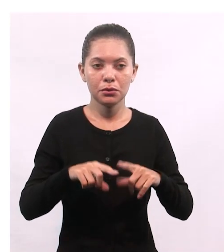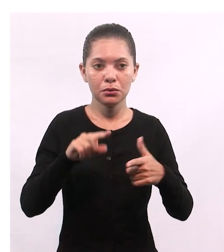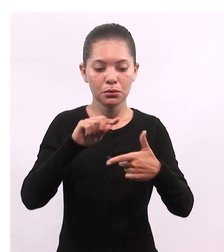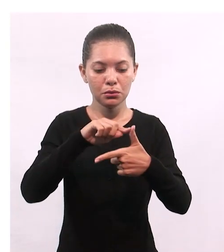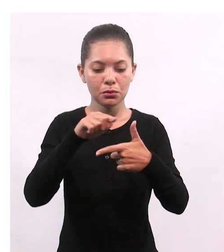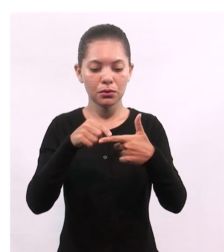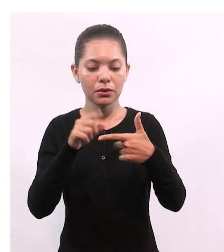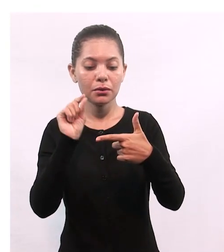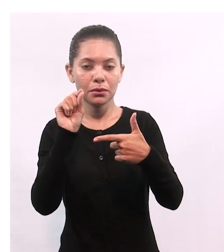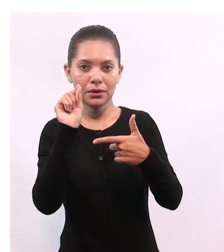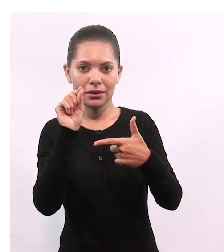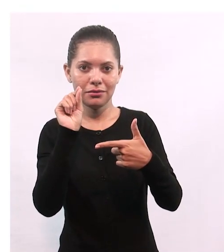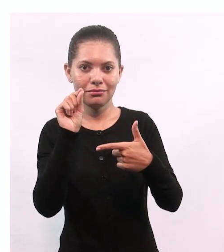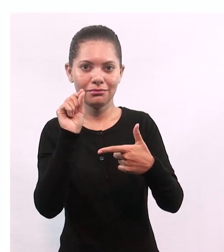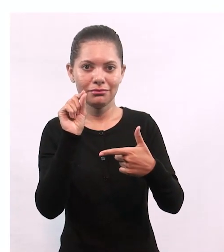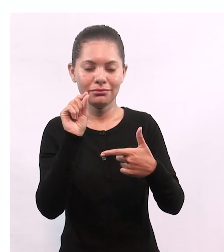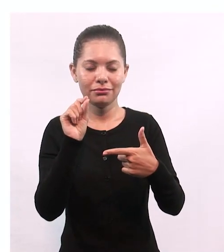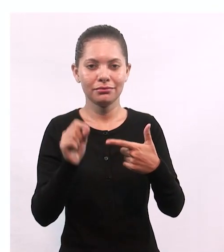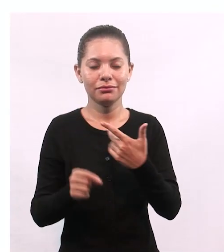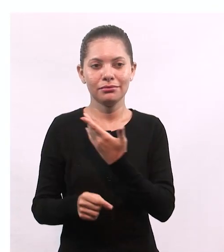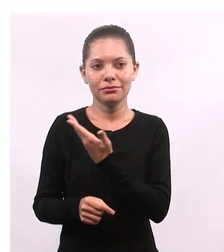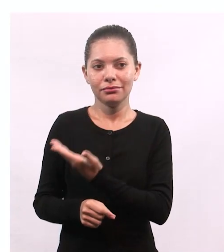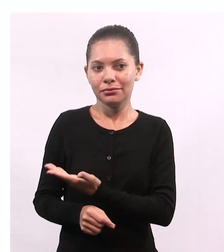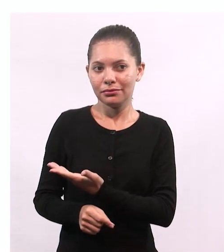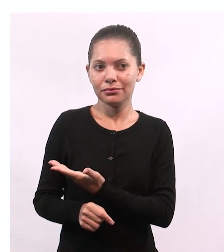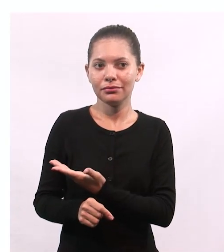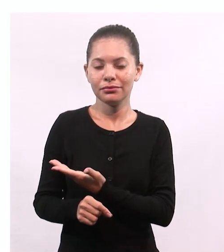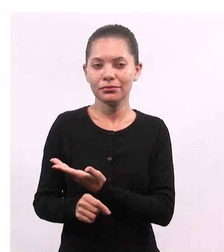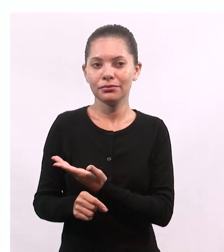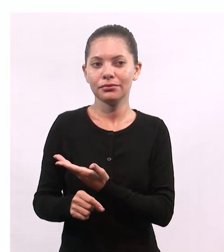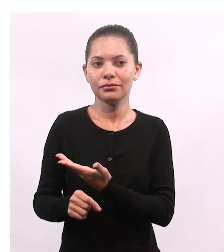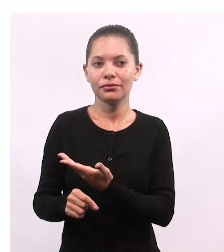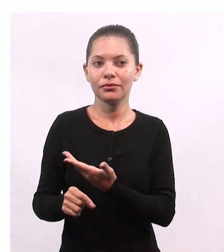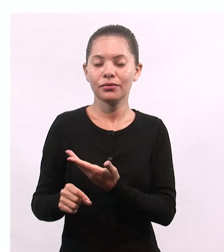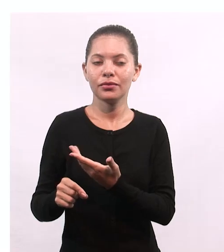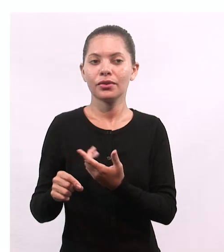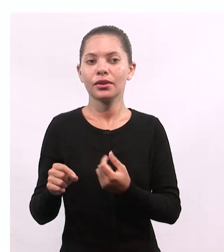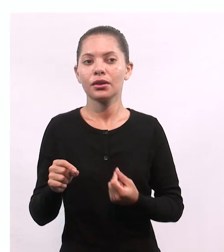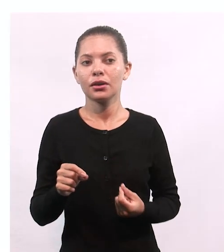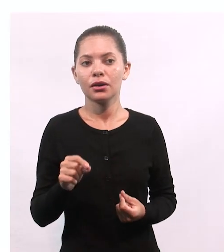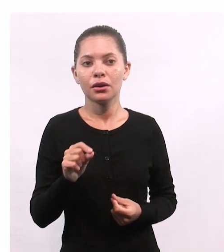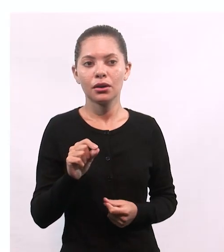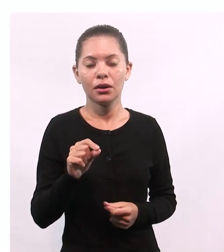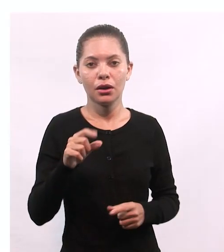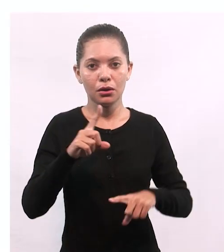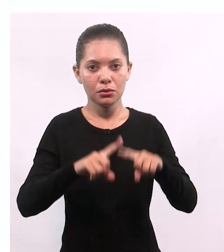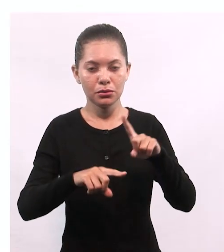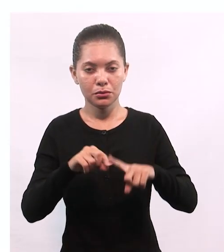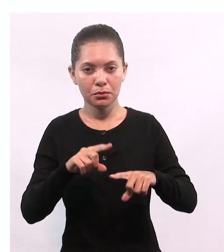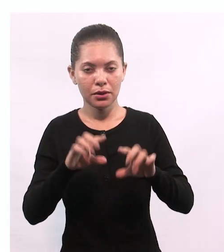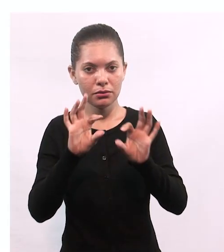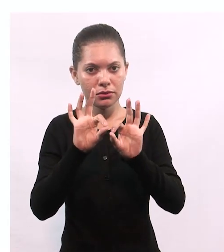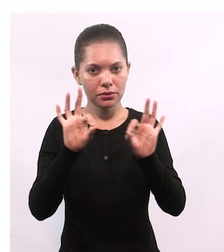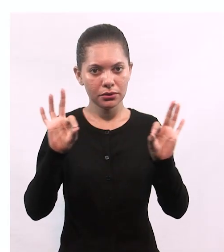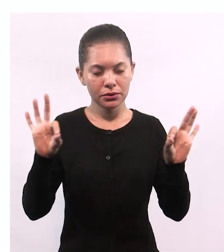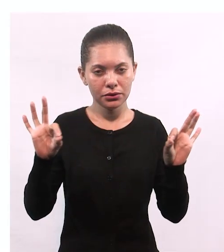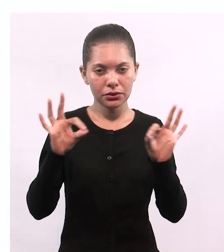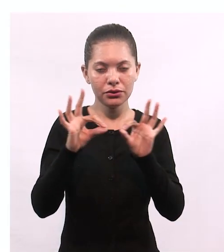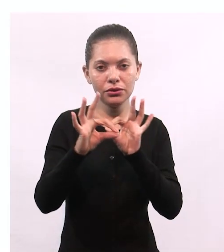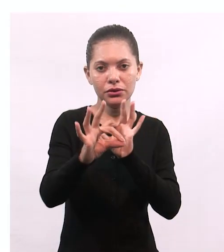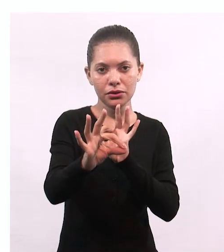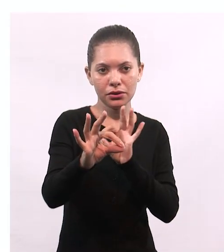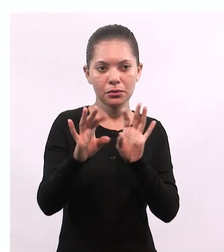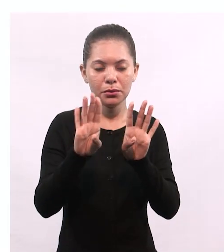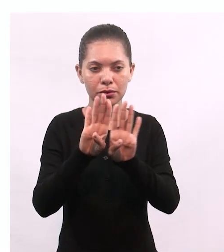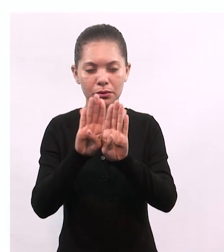de medida para medir o ângulo é o transferidor. Um transferidor é um instrumento de